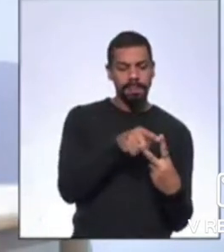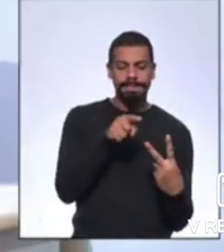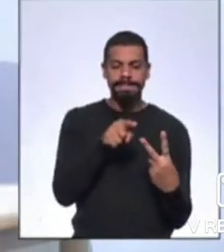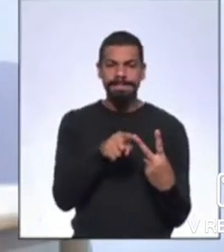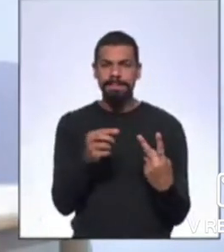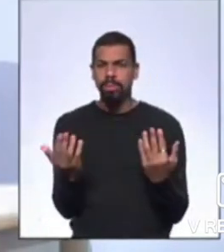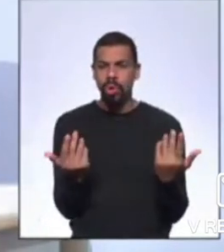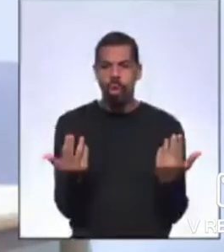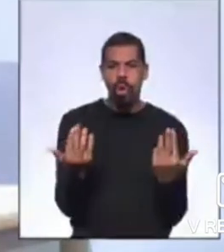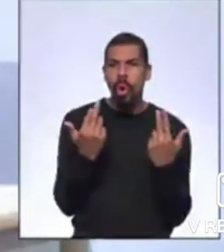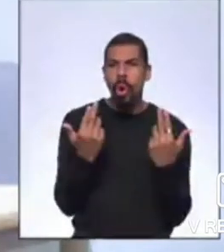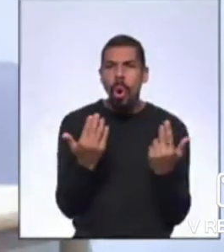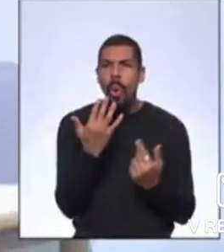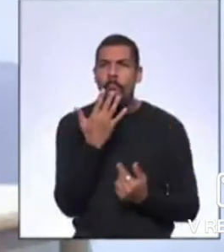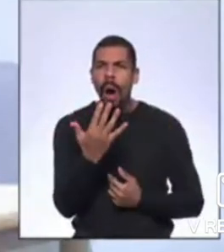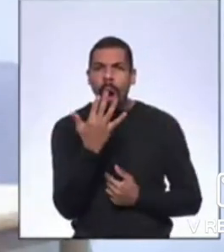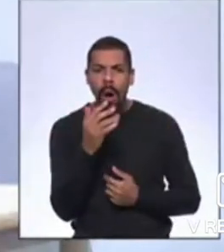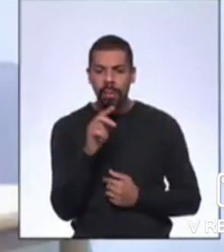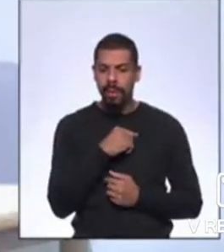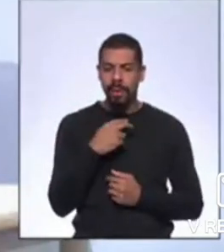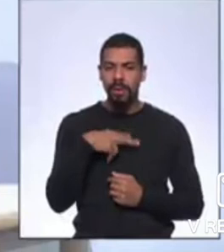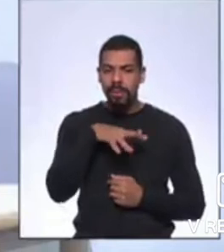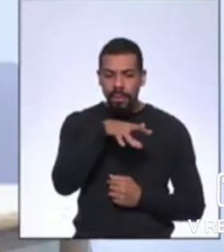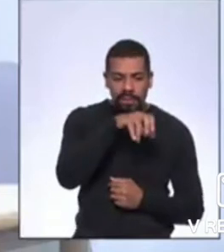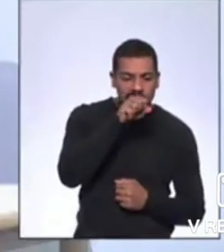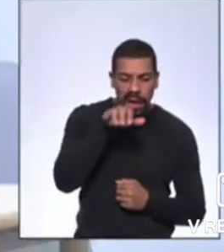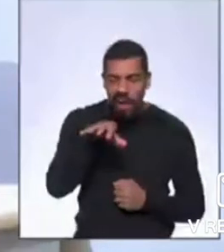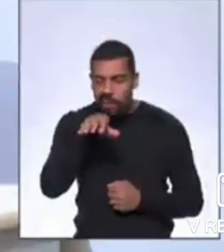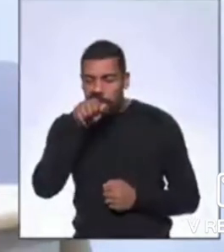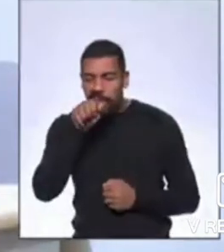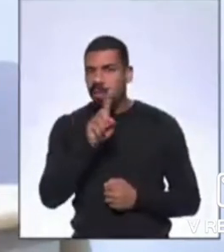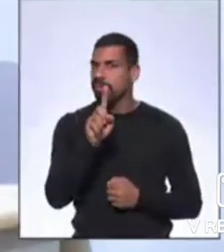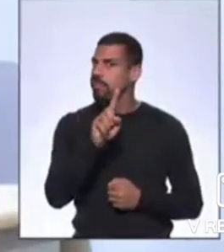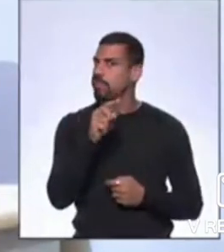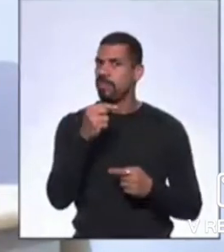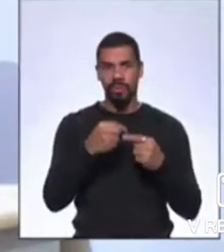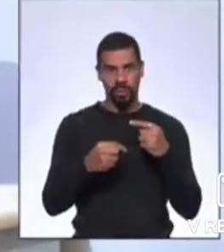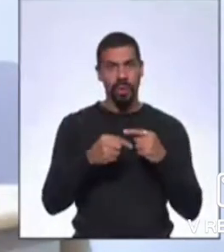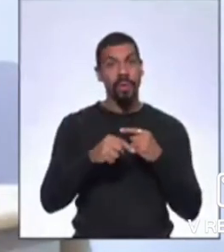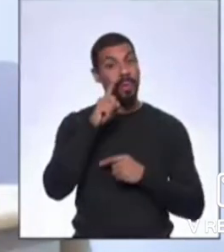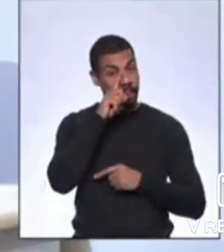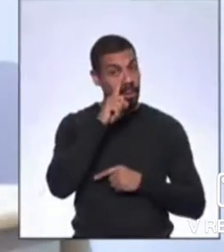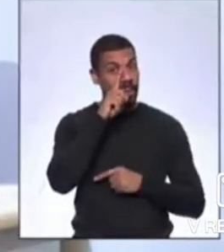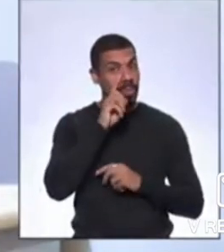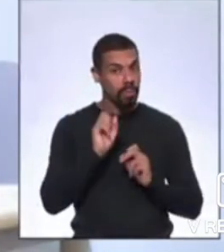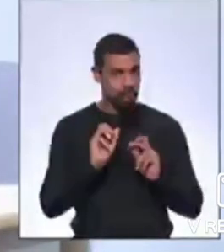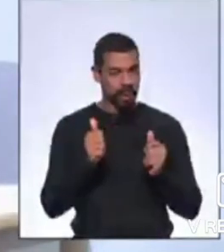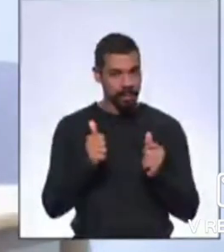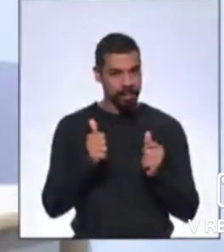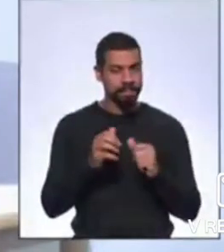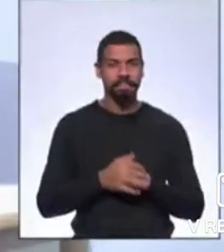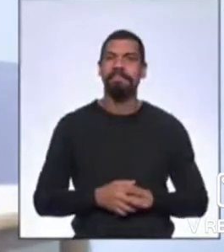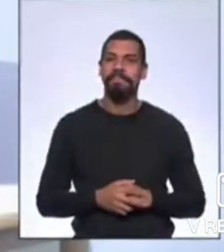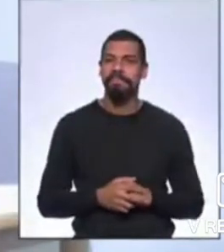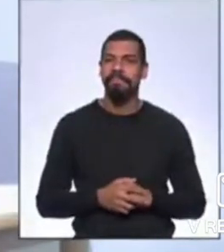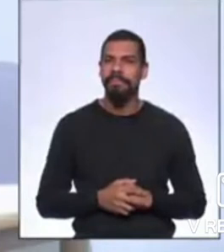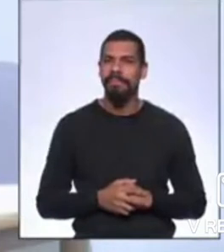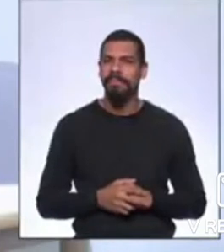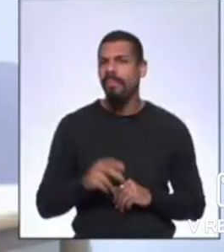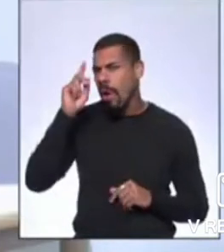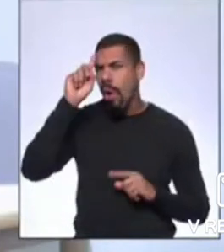mesma coloração, então a gente acaba não utilizando o sentir cheiro para poder identificar a substância, tudo bem, pessoal? Só